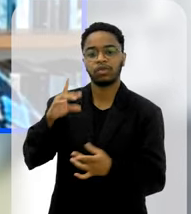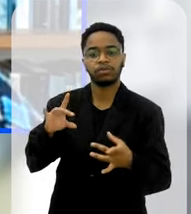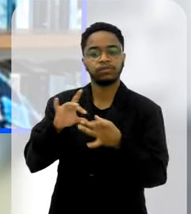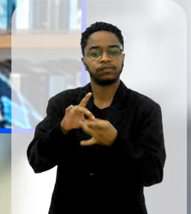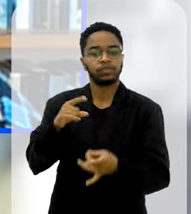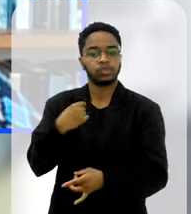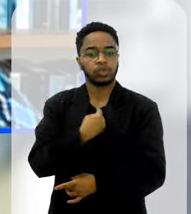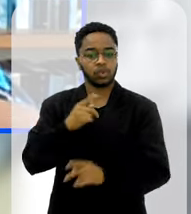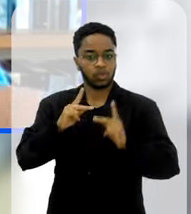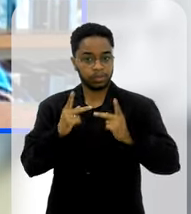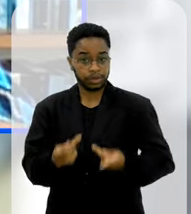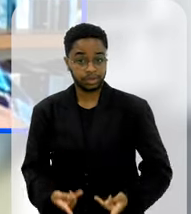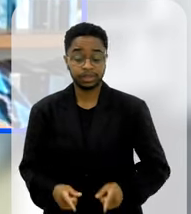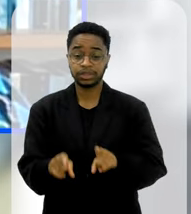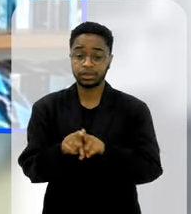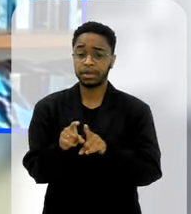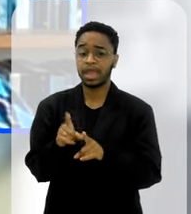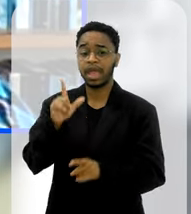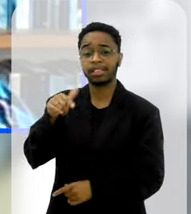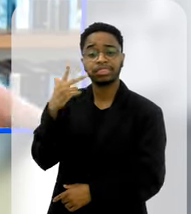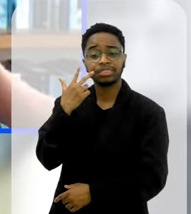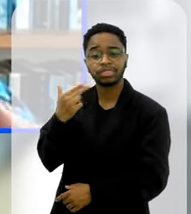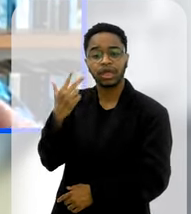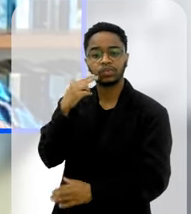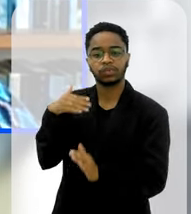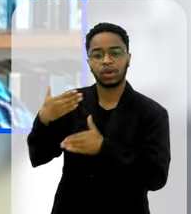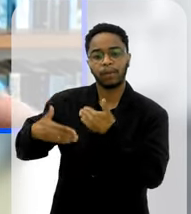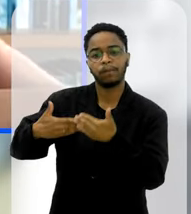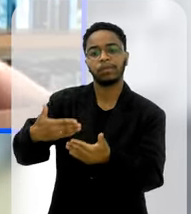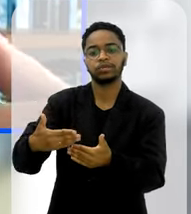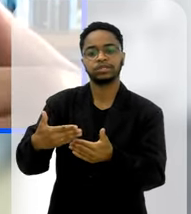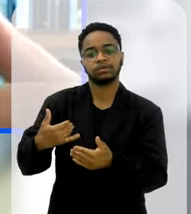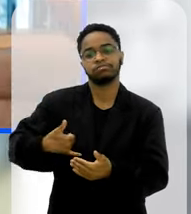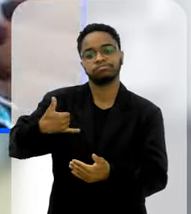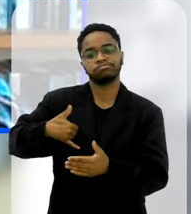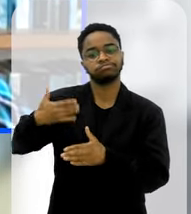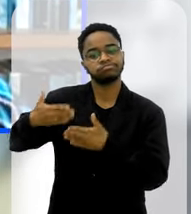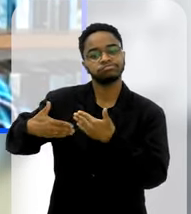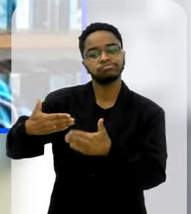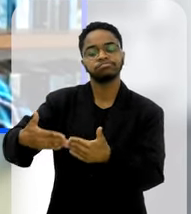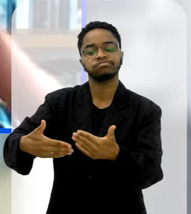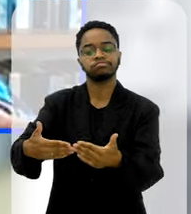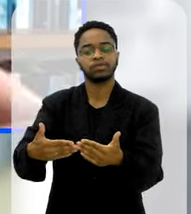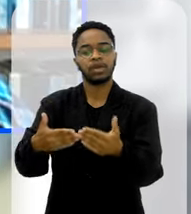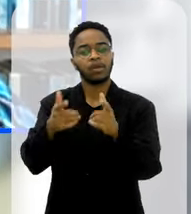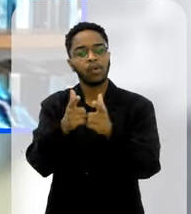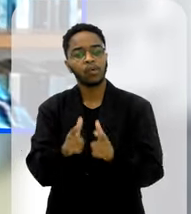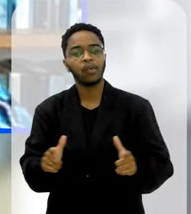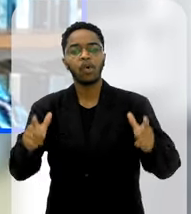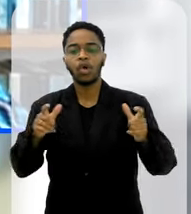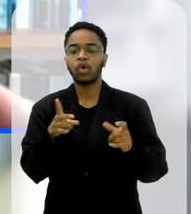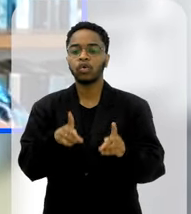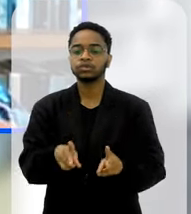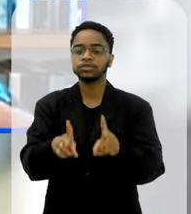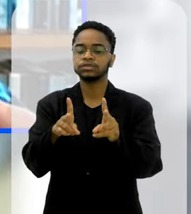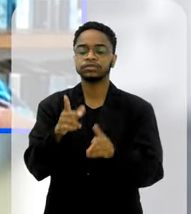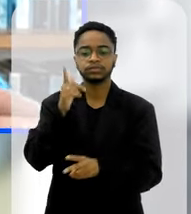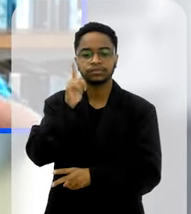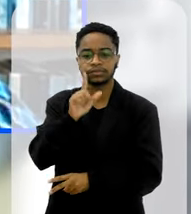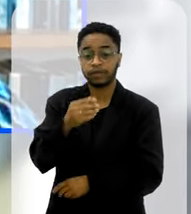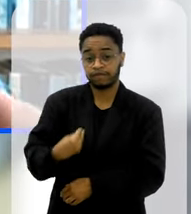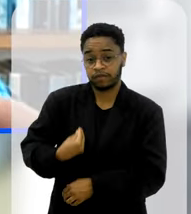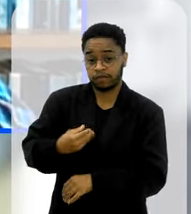constituem a humanidade. E era natural que nesse processo de longevidade, né, de ampliação da